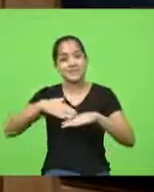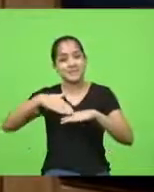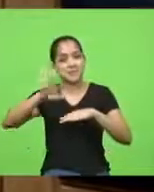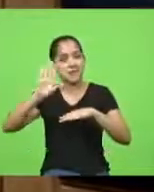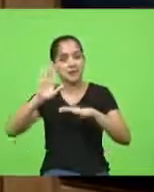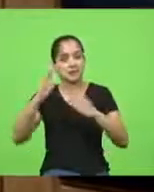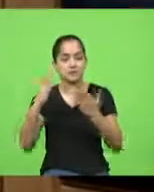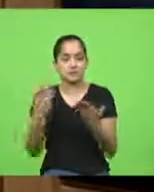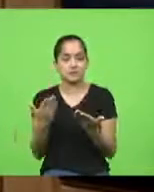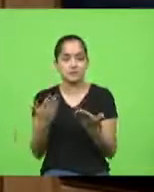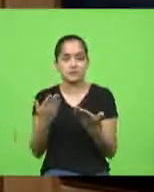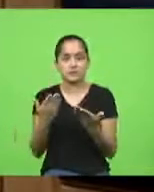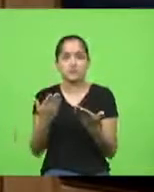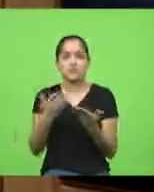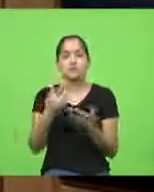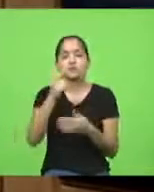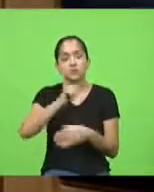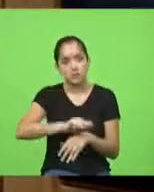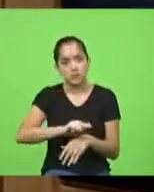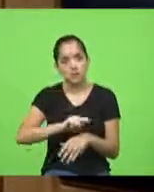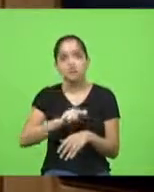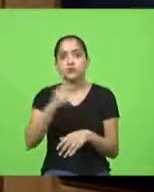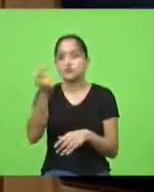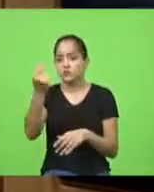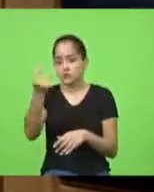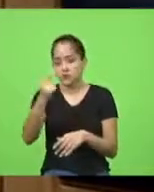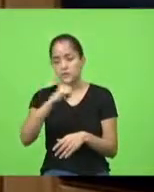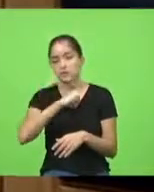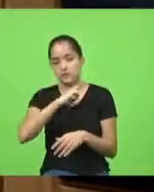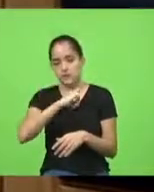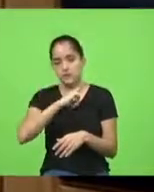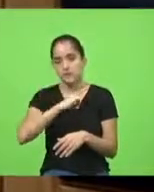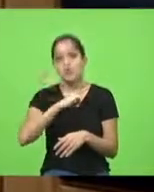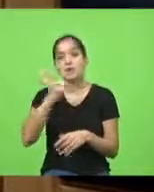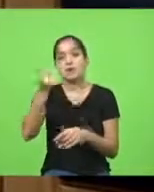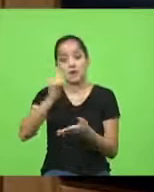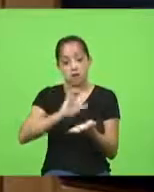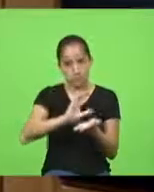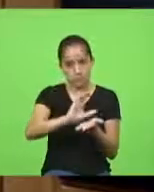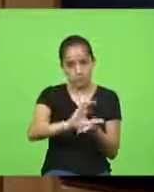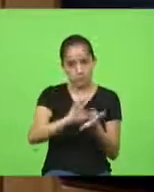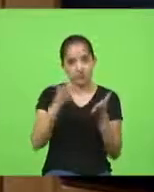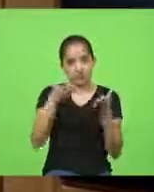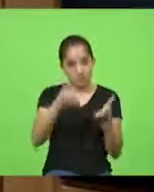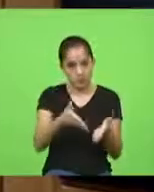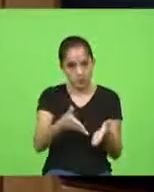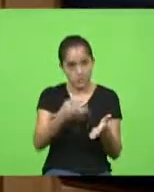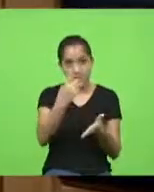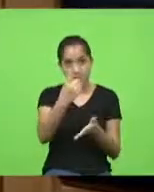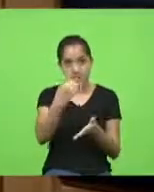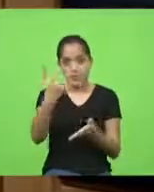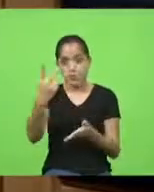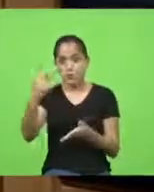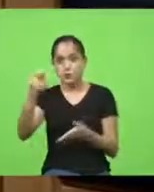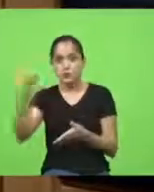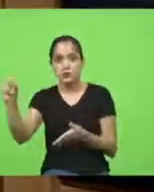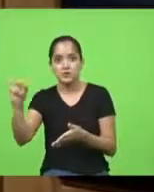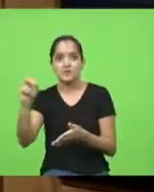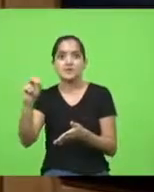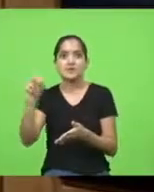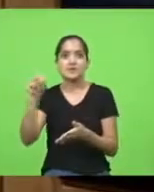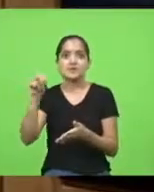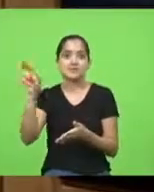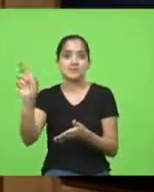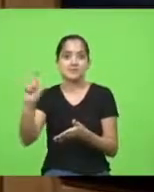mais. Porque, repito, dinheiro tem, recurso veio, está vindo aí 1.200 vacinas até o final do